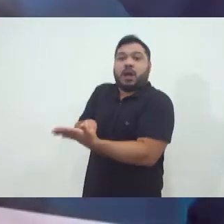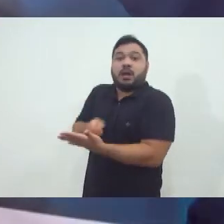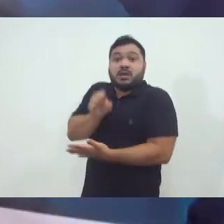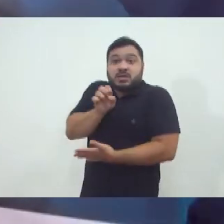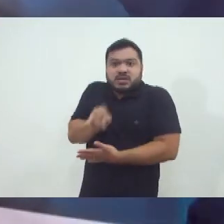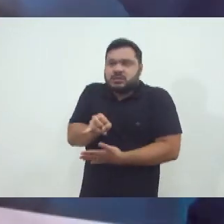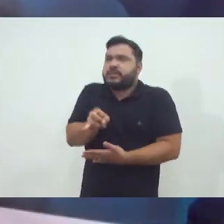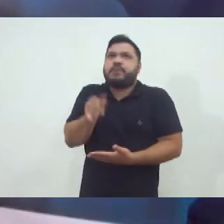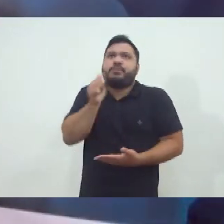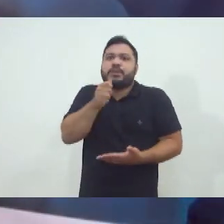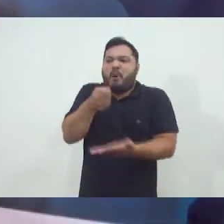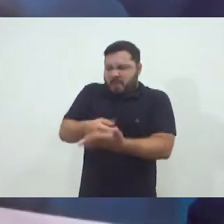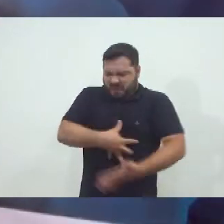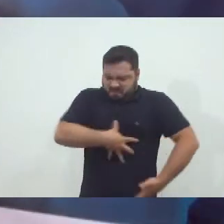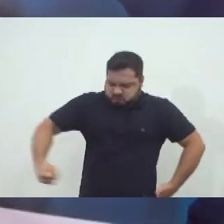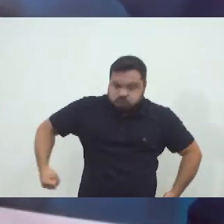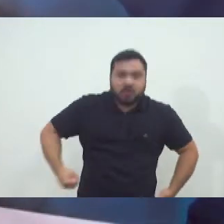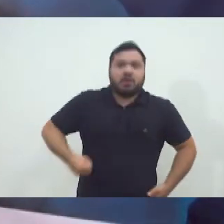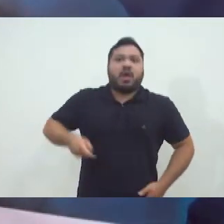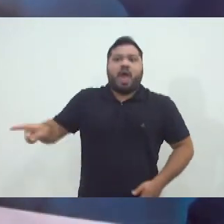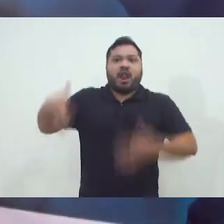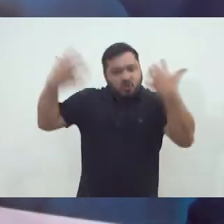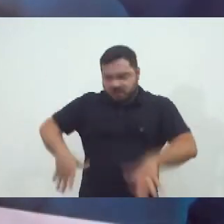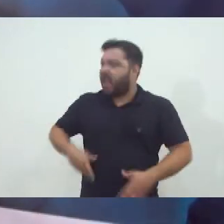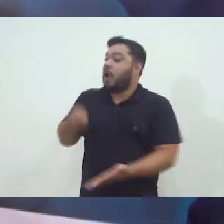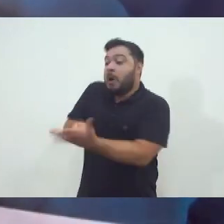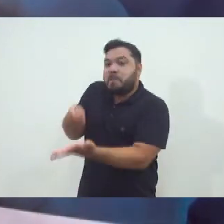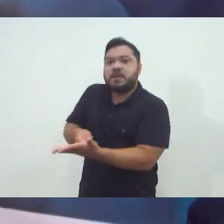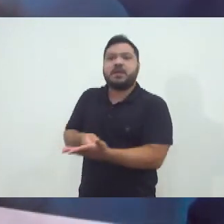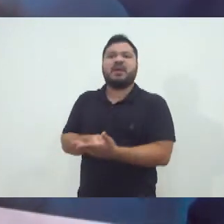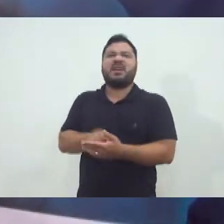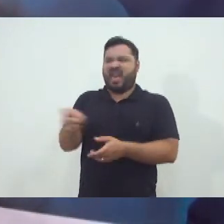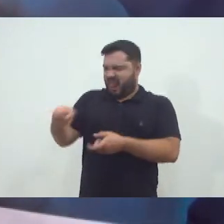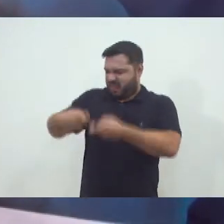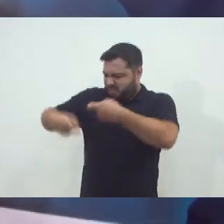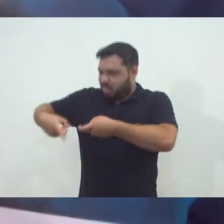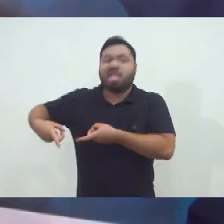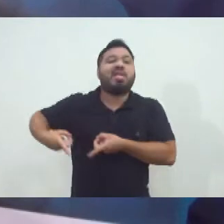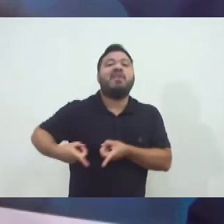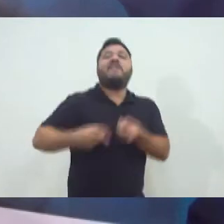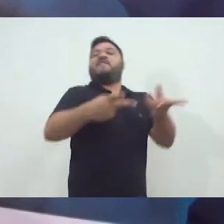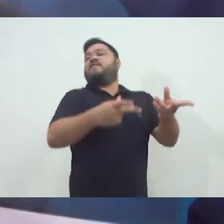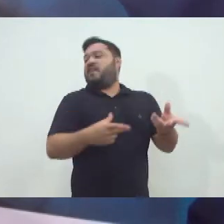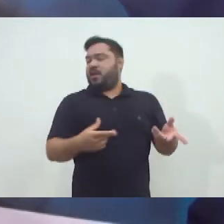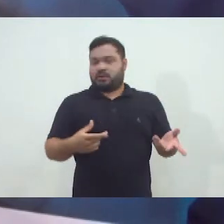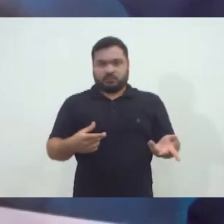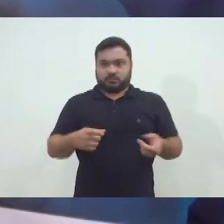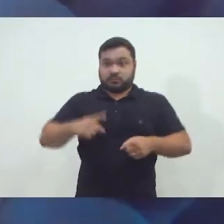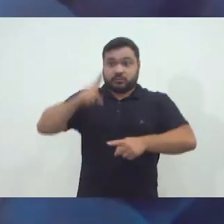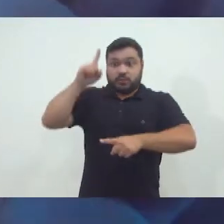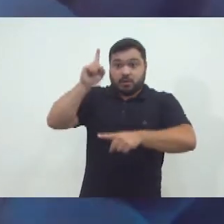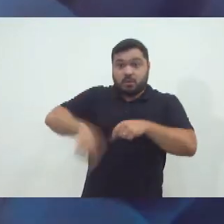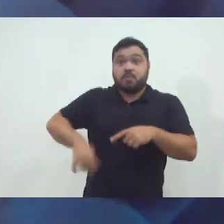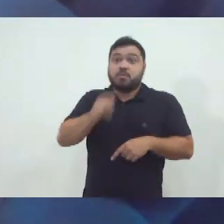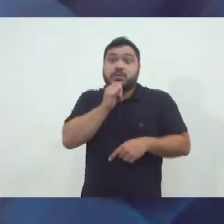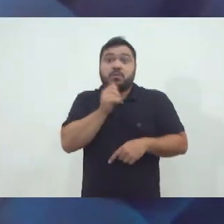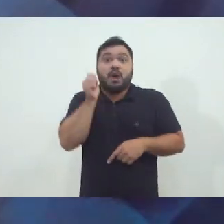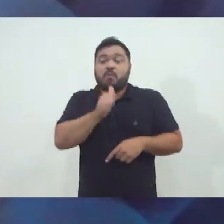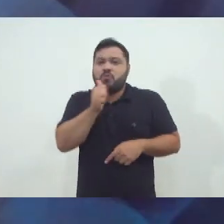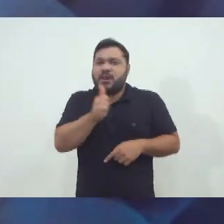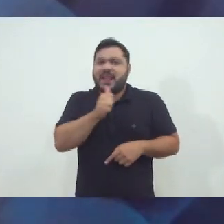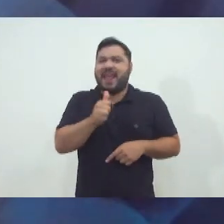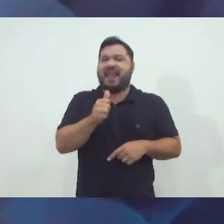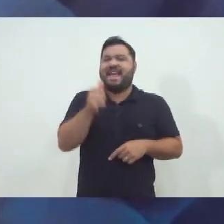dela. Obrigar uma mulher a fazer um aborto sem o consentimento dela. Comercializar a sexualidade de uma mulher. Proibir que